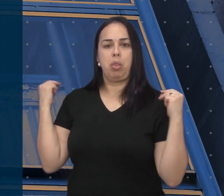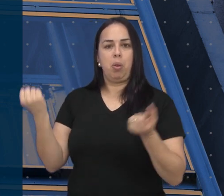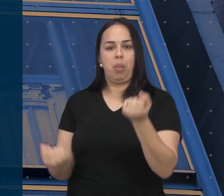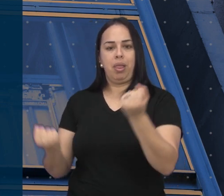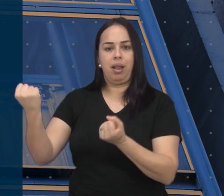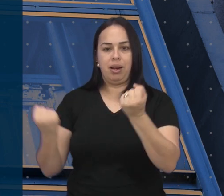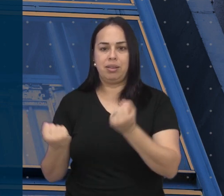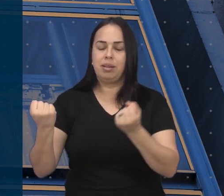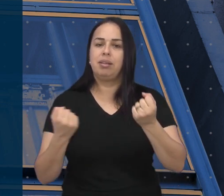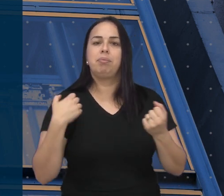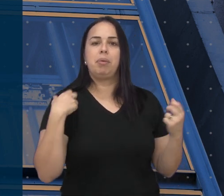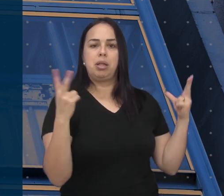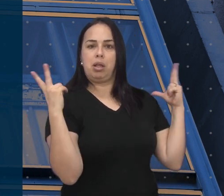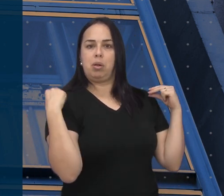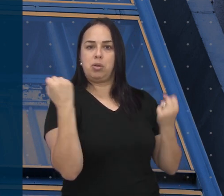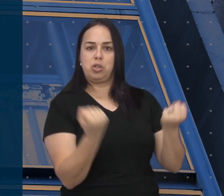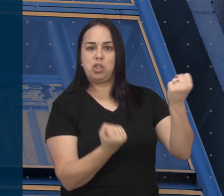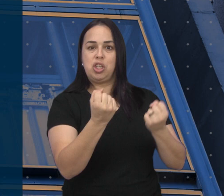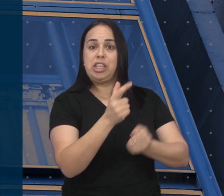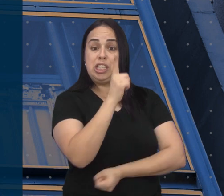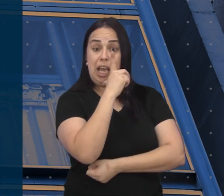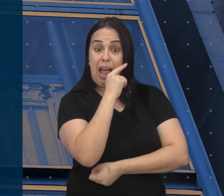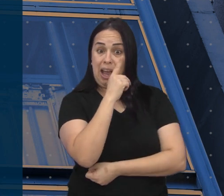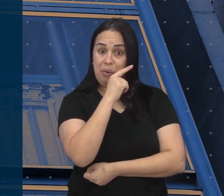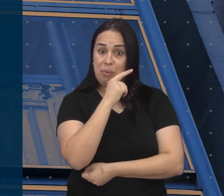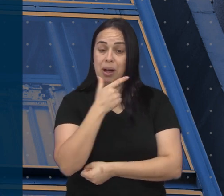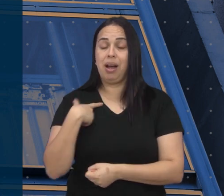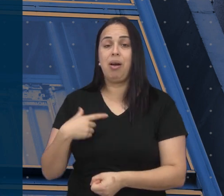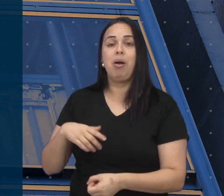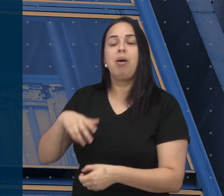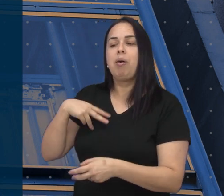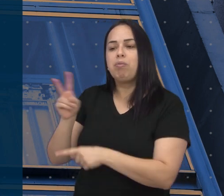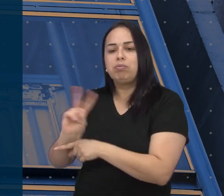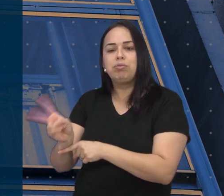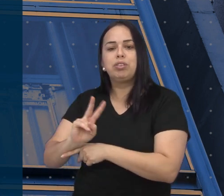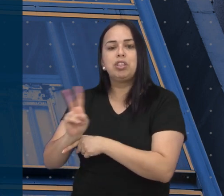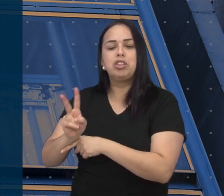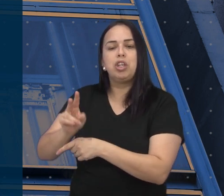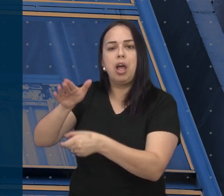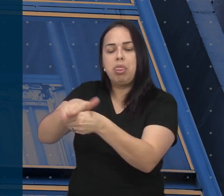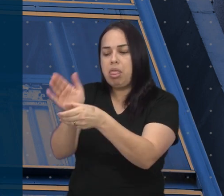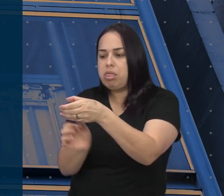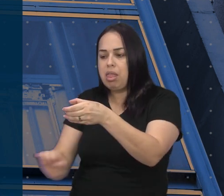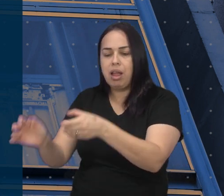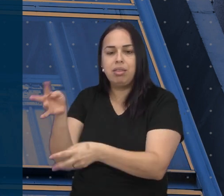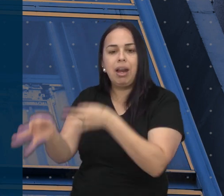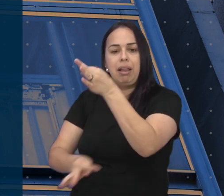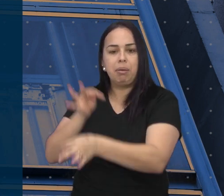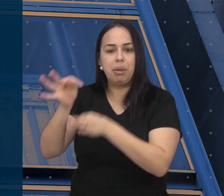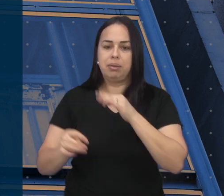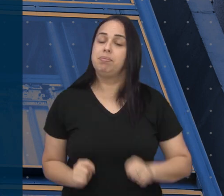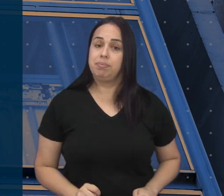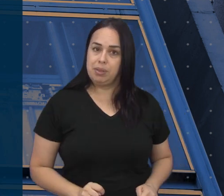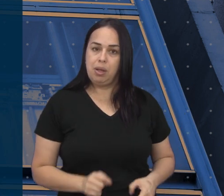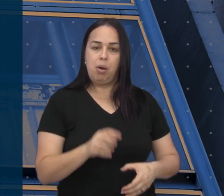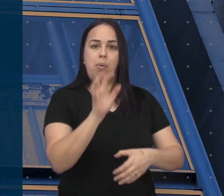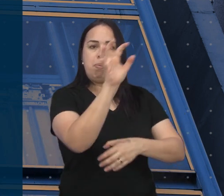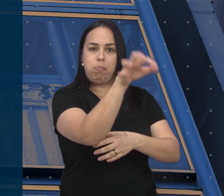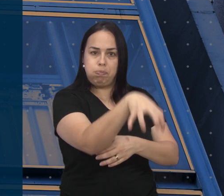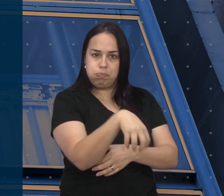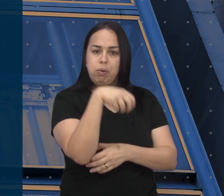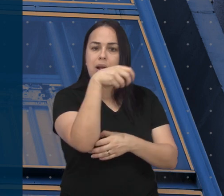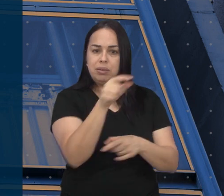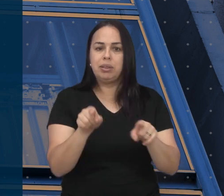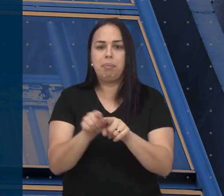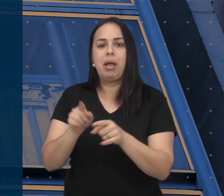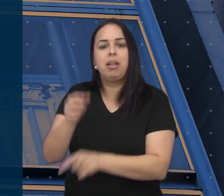carreteiro, motorista de caminhão-pipa, operador de estação e tratamento de esgoto, operador de máquina, pá, carregadeira, operador